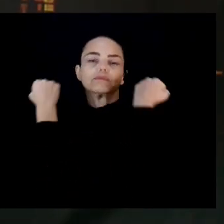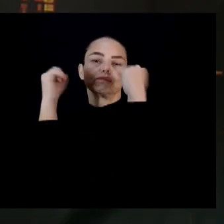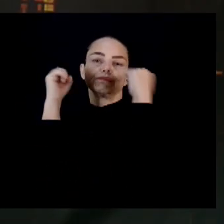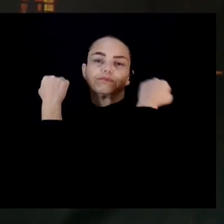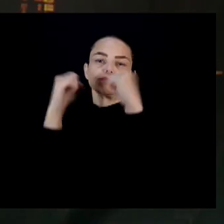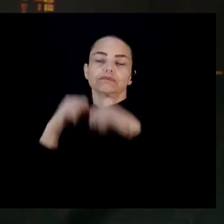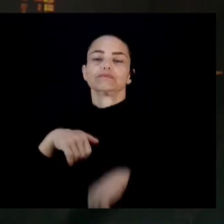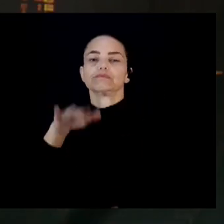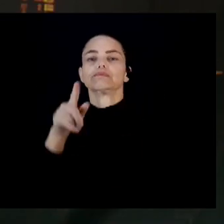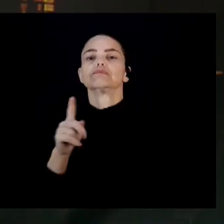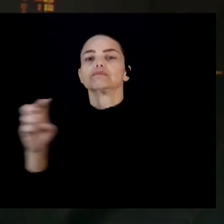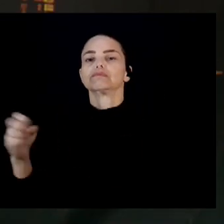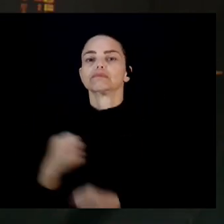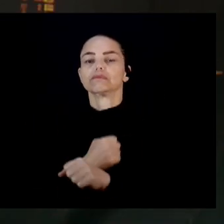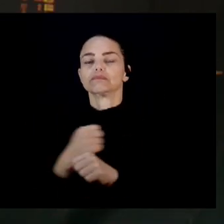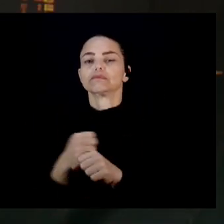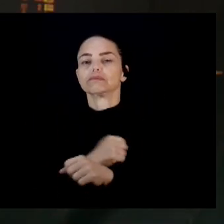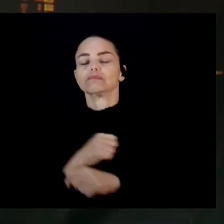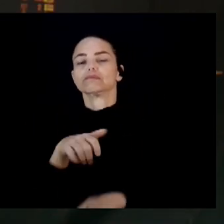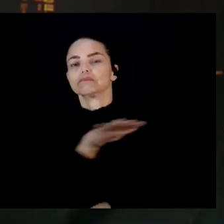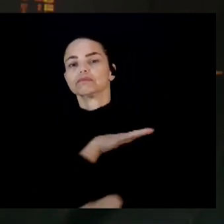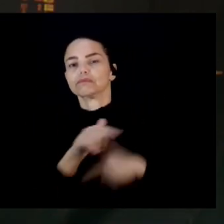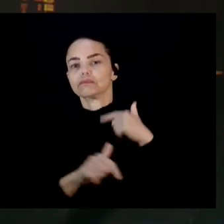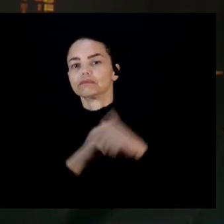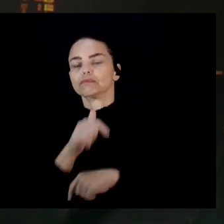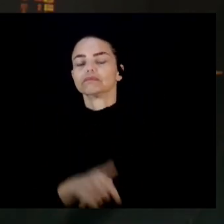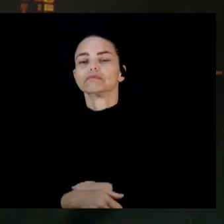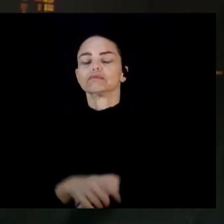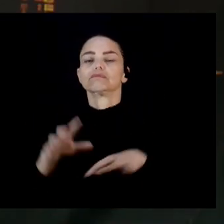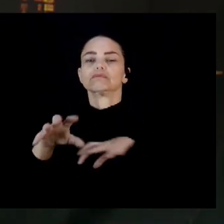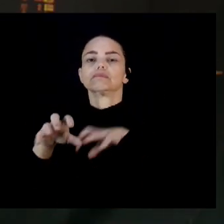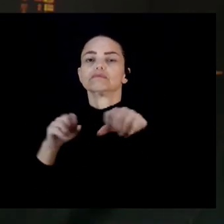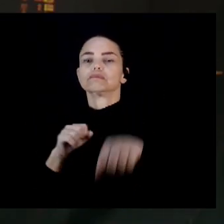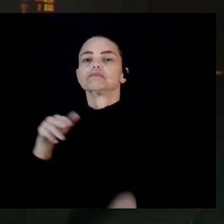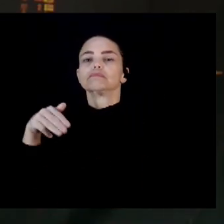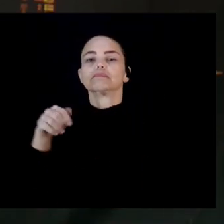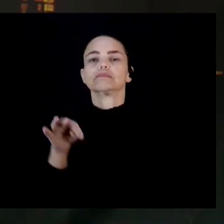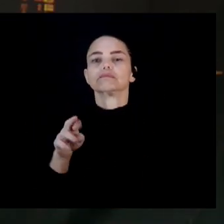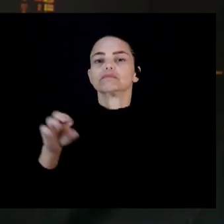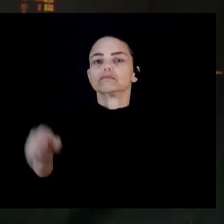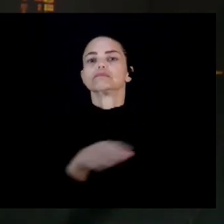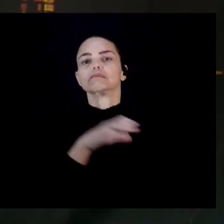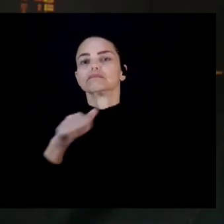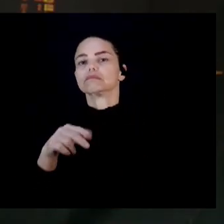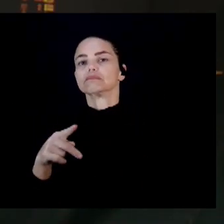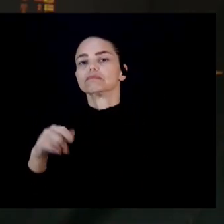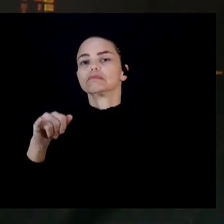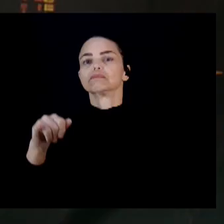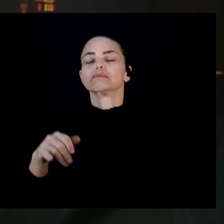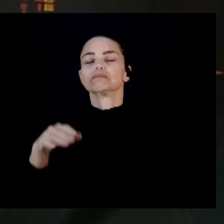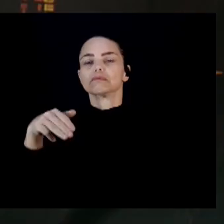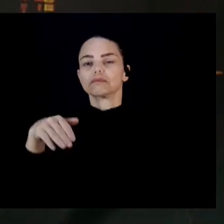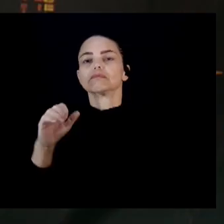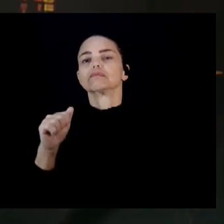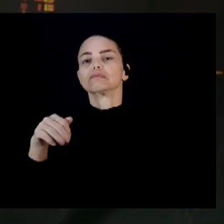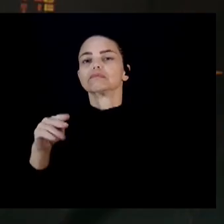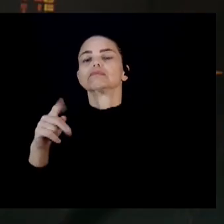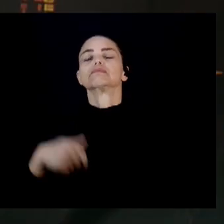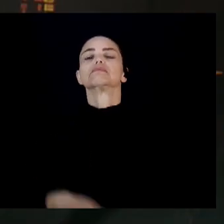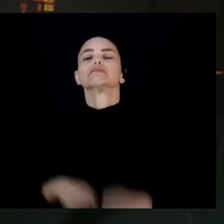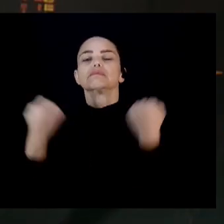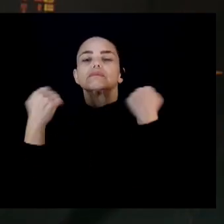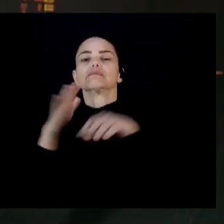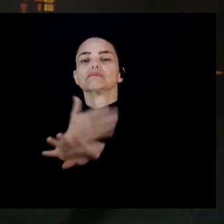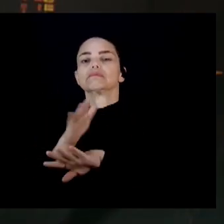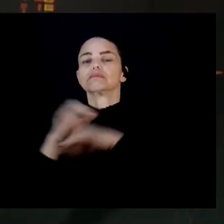anos no mercado. Formado em Educação Física pela Metrocamp, pós-graduado nas áreas de treinamento esportivo,